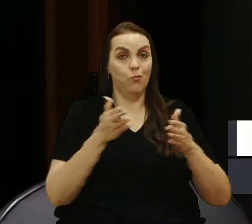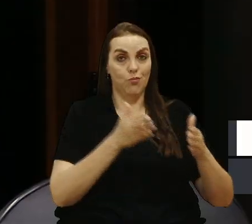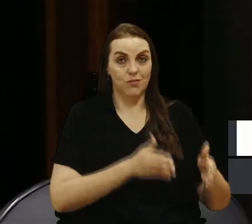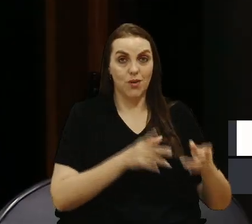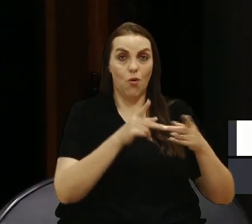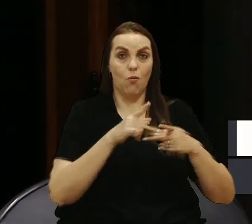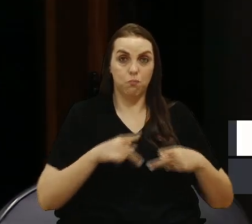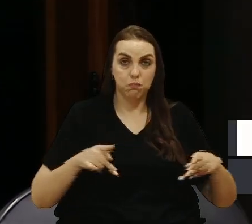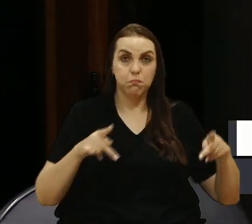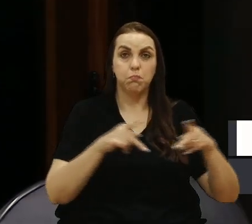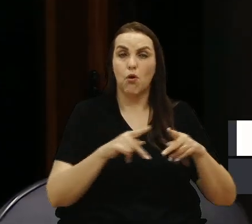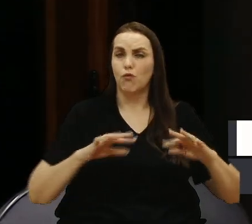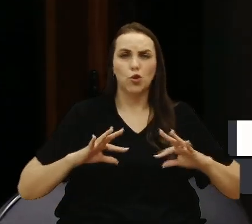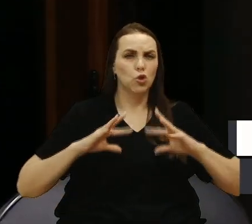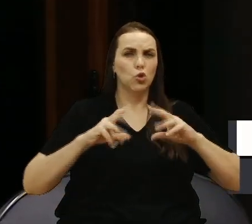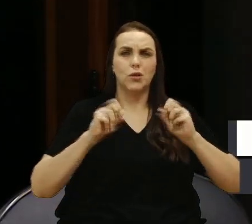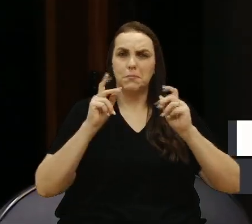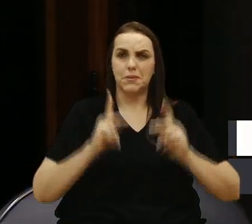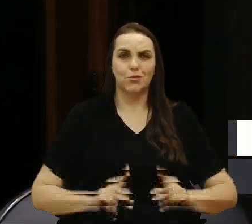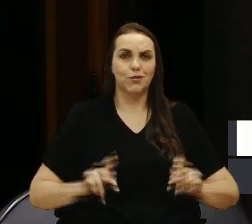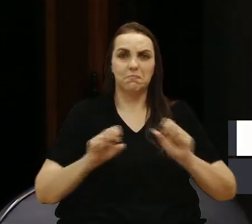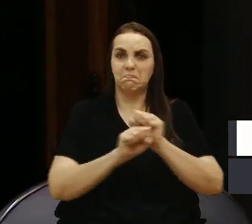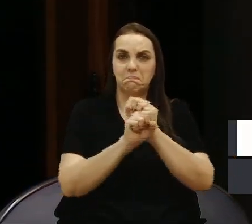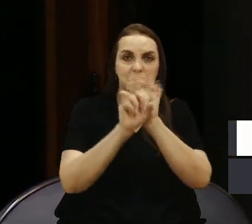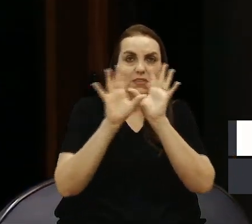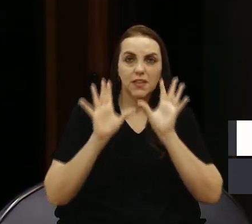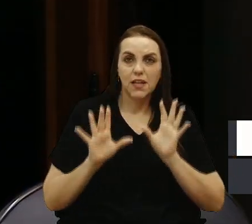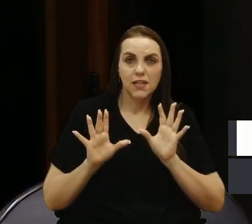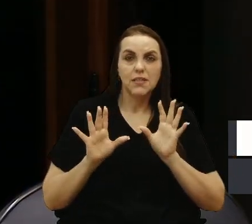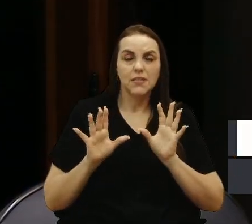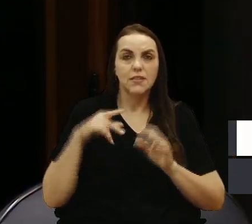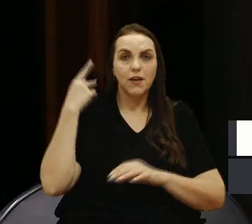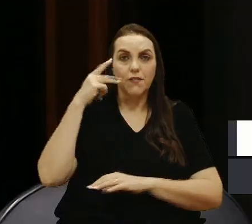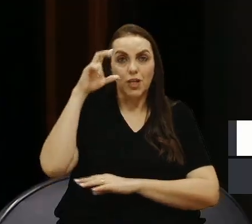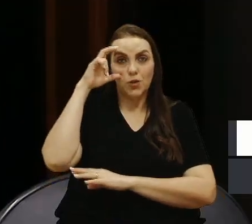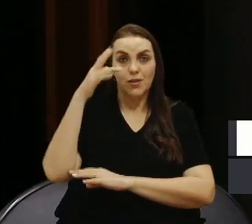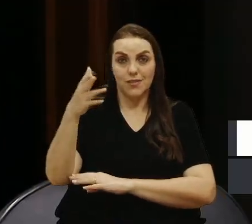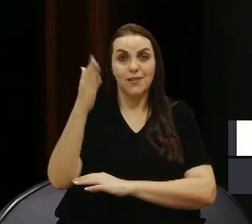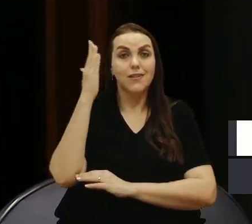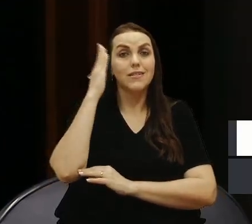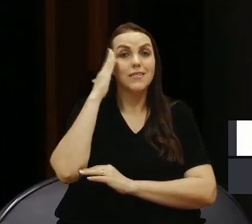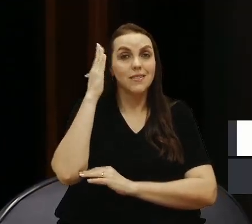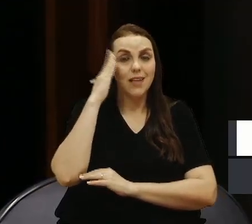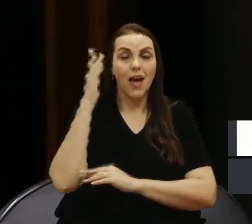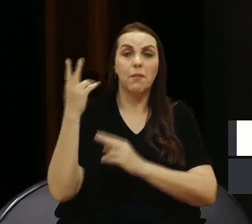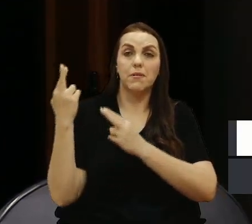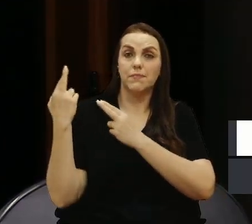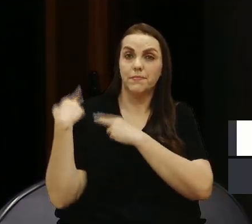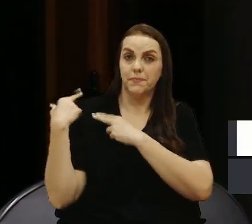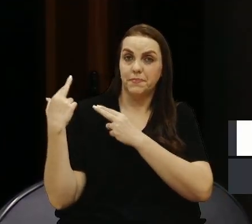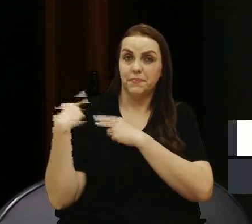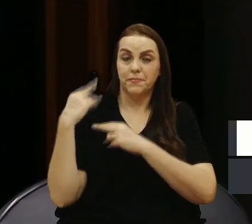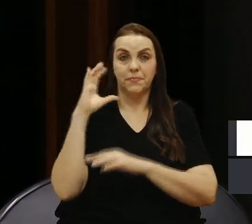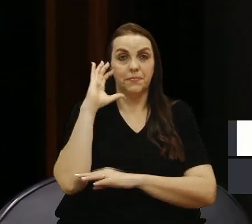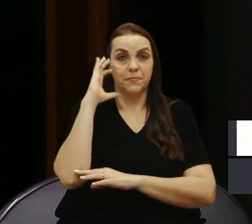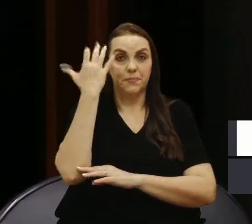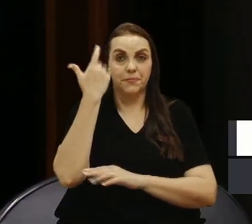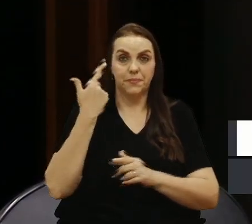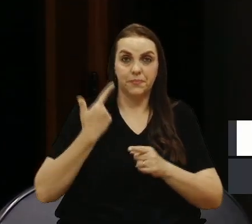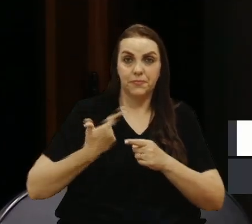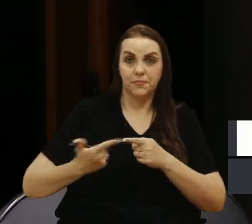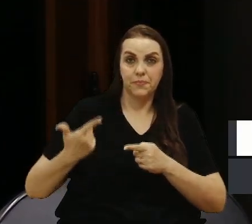povo e qualquer pessoa esclarecida, vereadora Sandra Boneto, sabe que quem tem a responsabilidade de resolver os